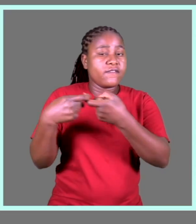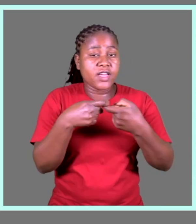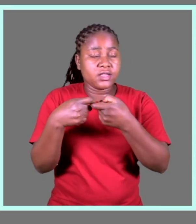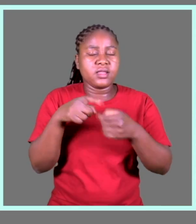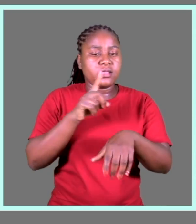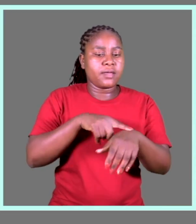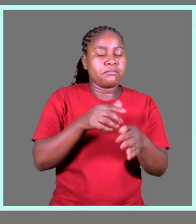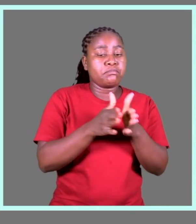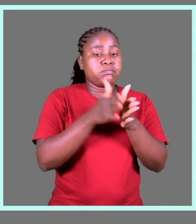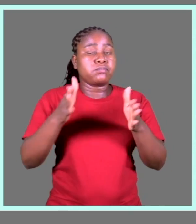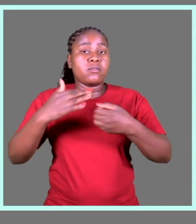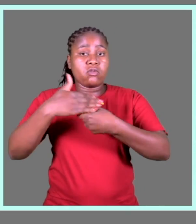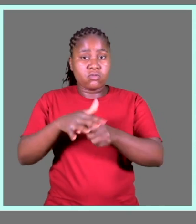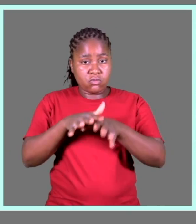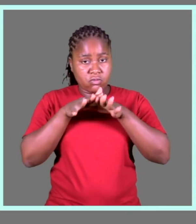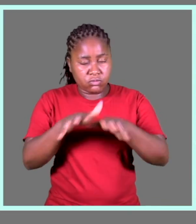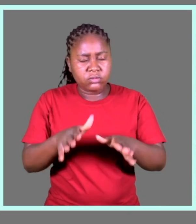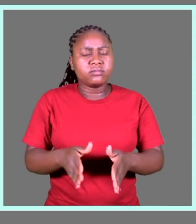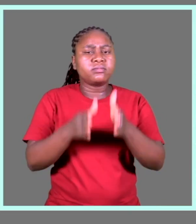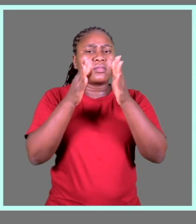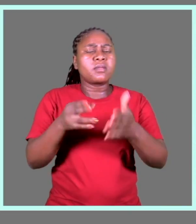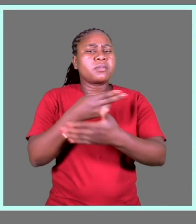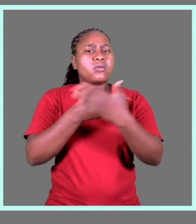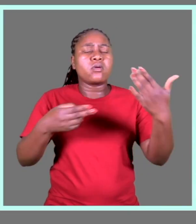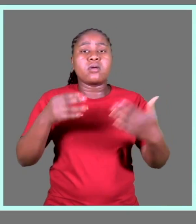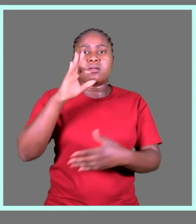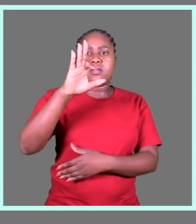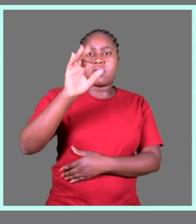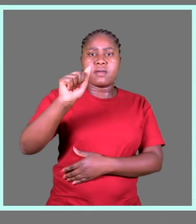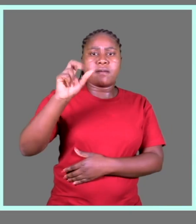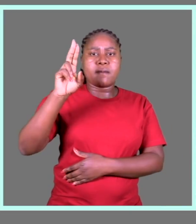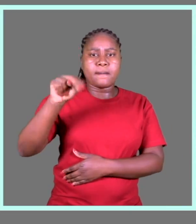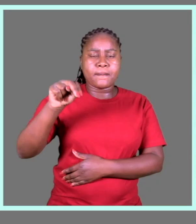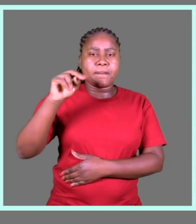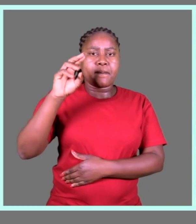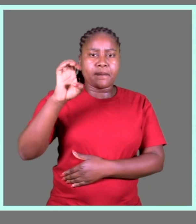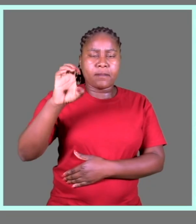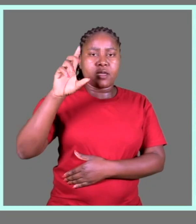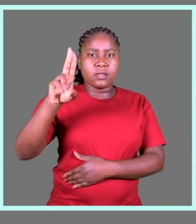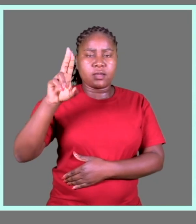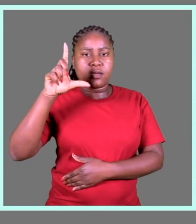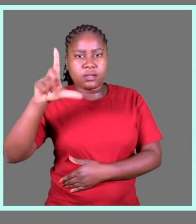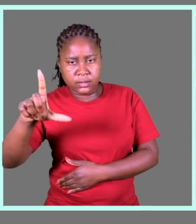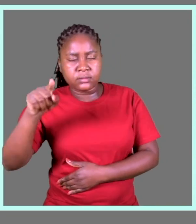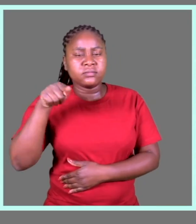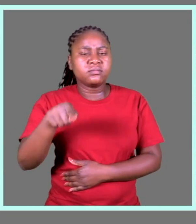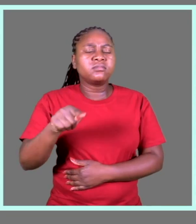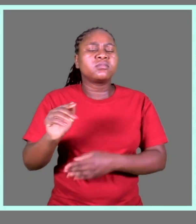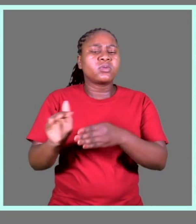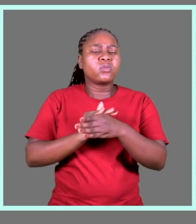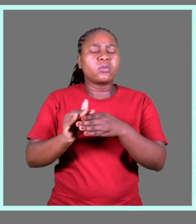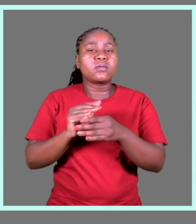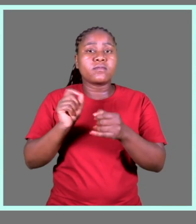família em tempo de pandemia da Covid-19. Fanuel conta como aprendeu a arte